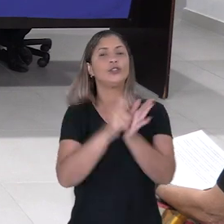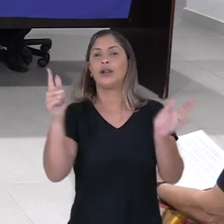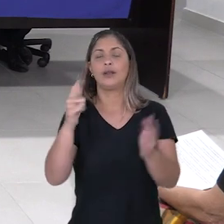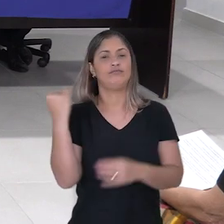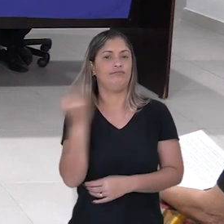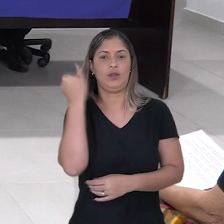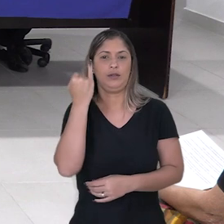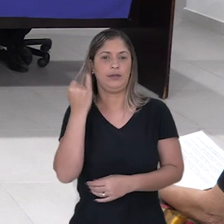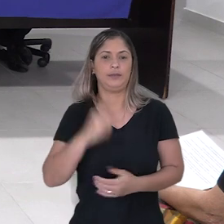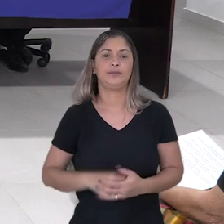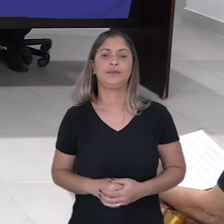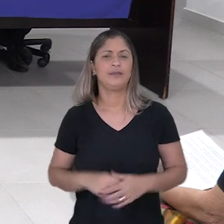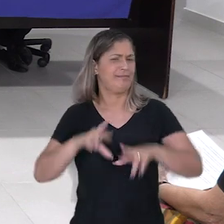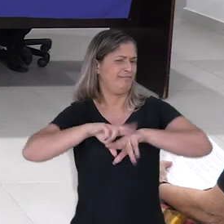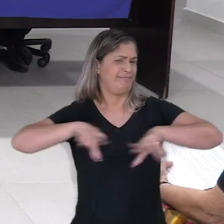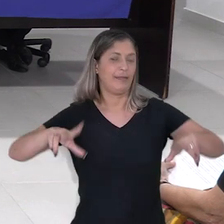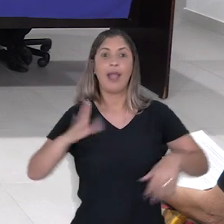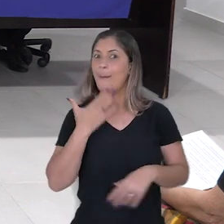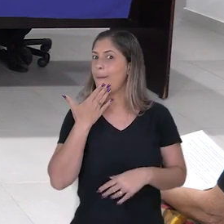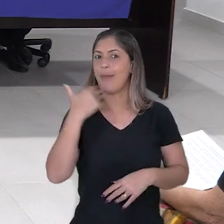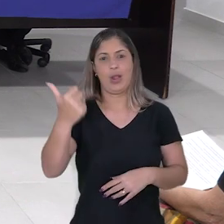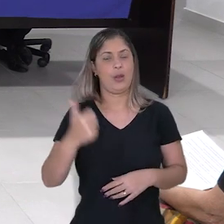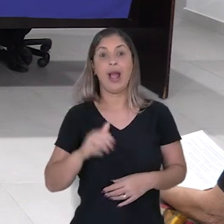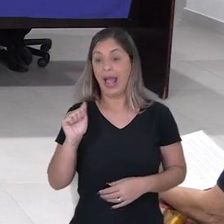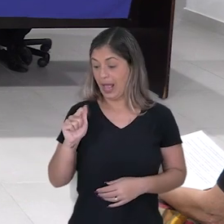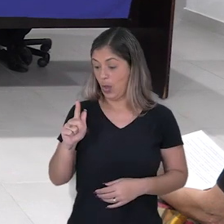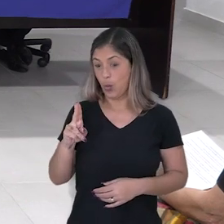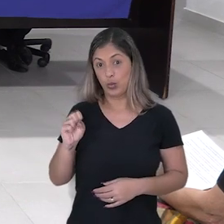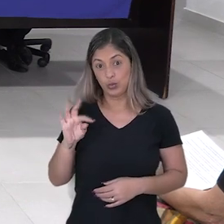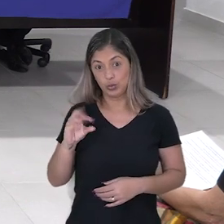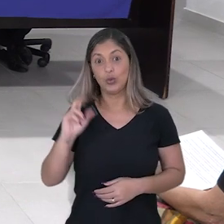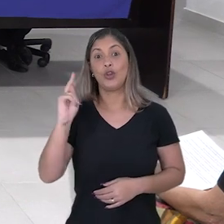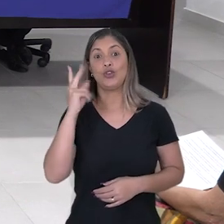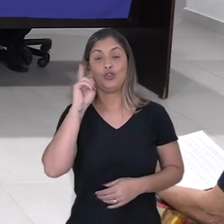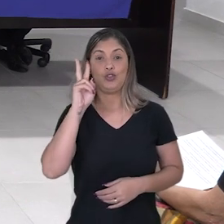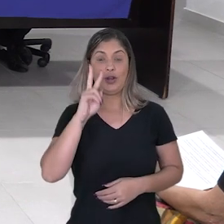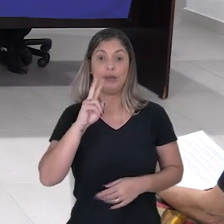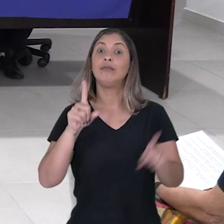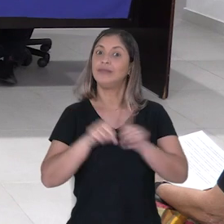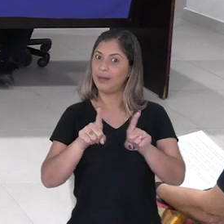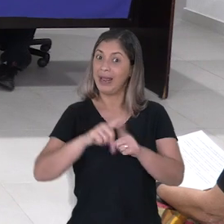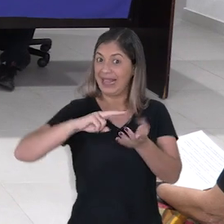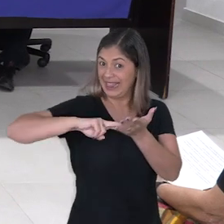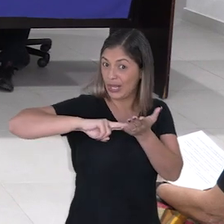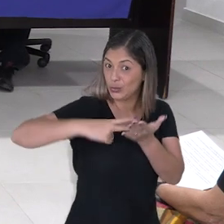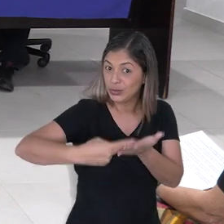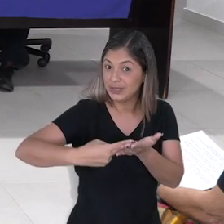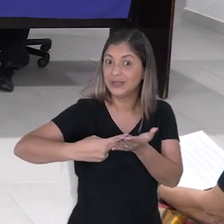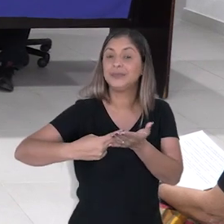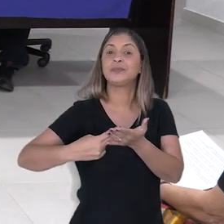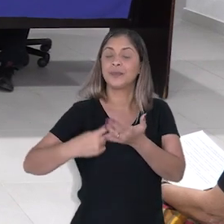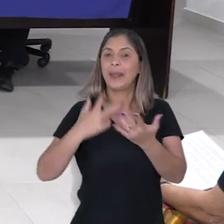né? Ele continua, há outros, mas ele é um dos melhores. E o Augusto, um excelente historiador. Então, essa tarefa de traduzir para